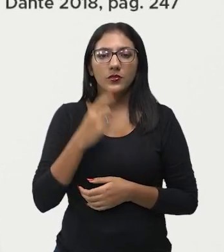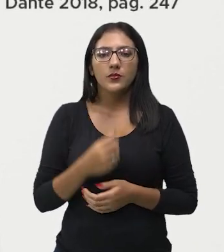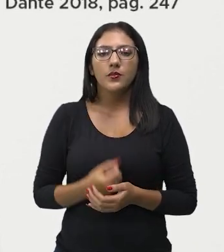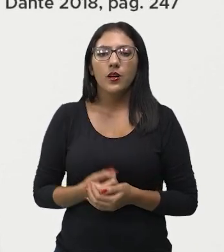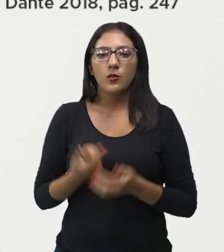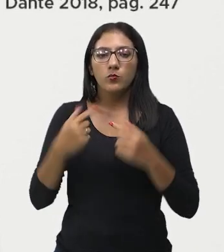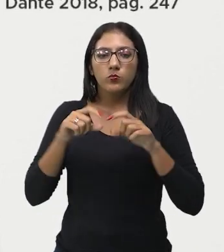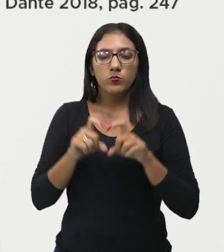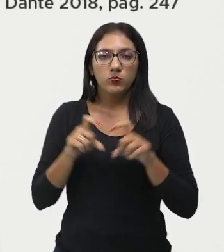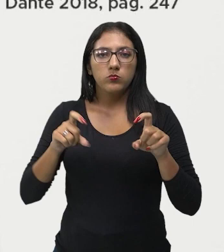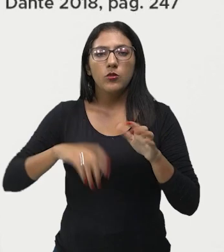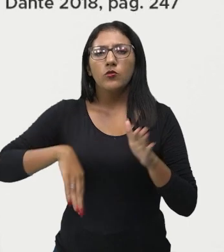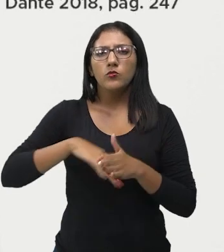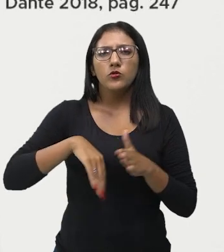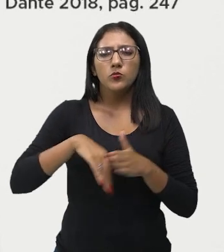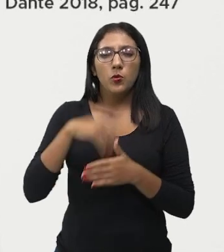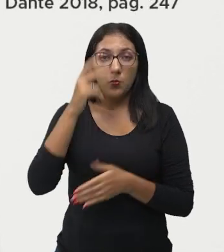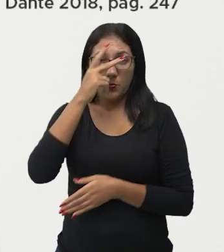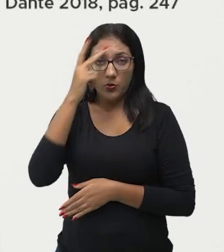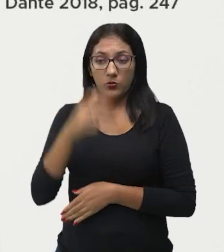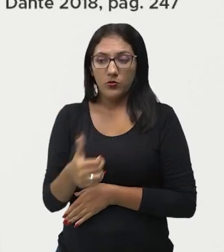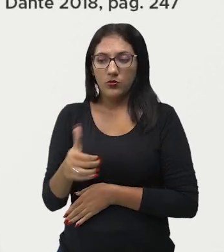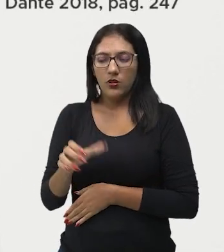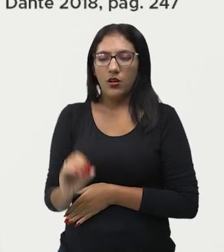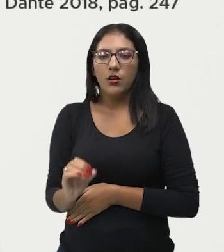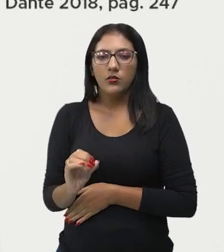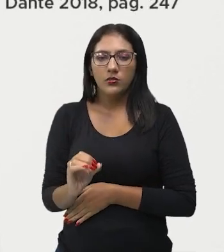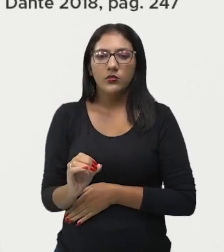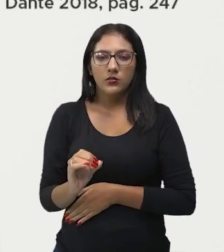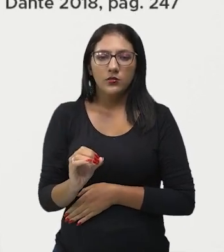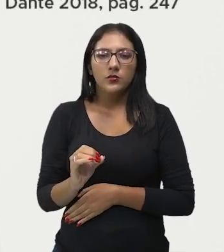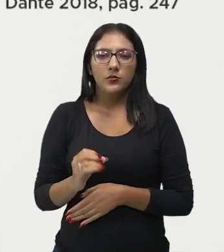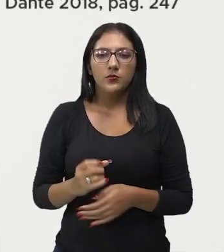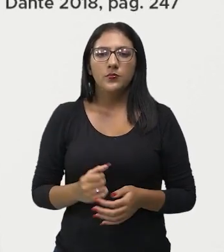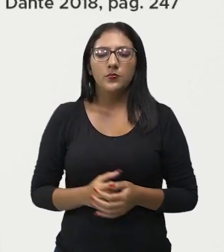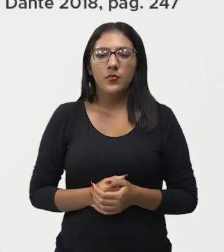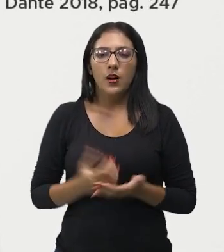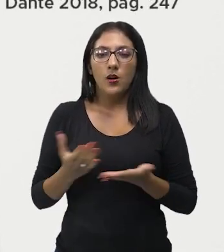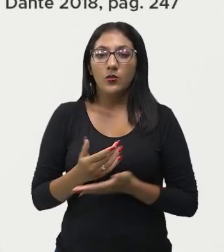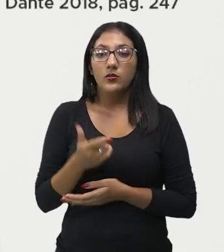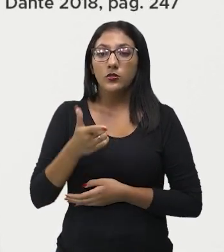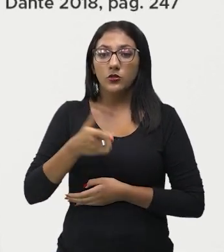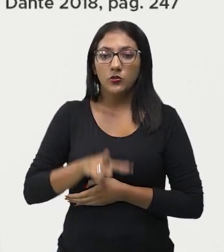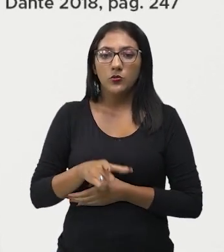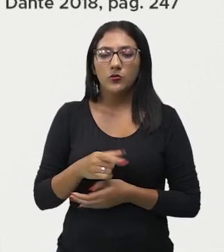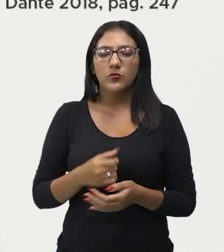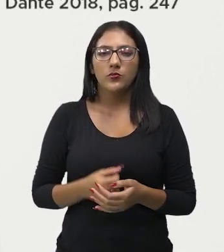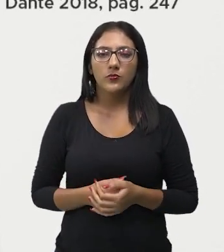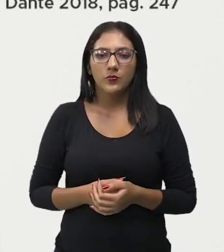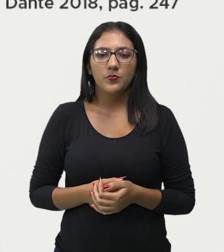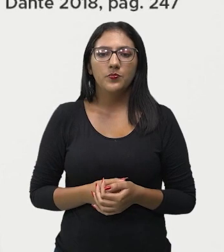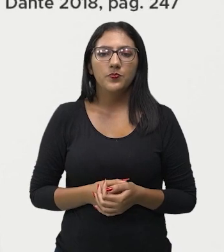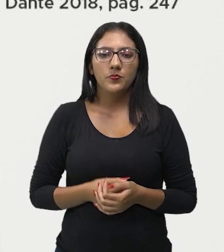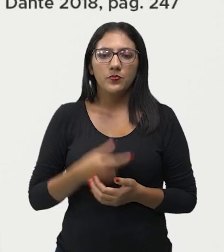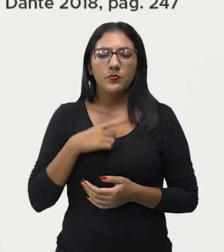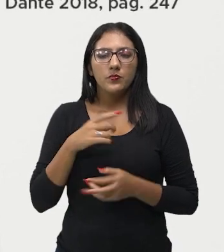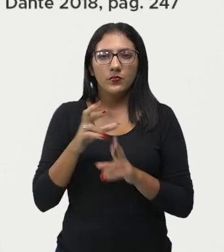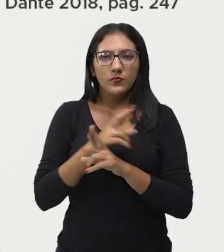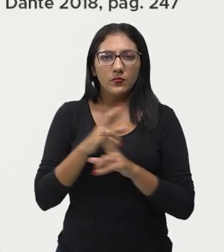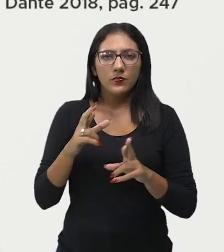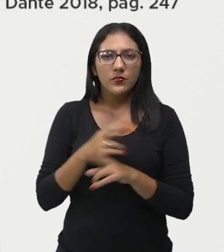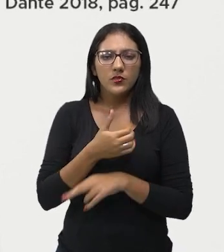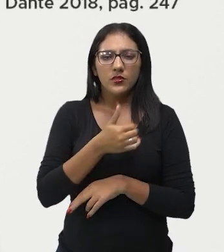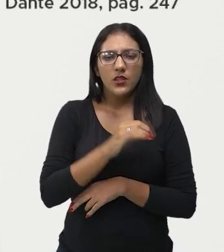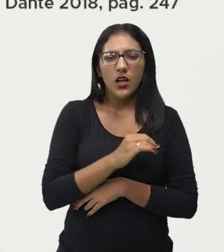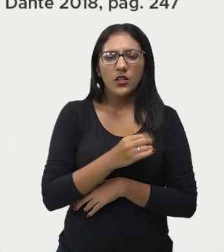pessoas responderam futebol. 10 pessoas de 20, ó, 10 pessoas, frequência relativa, 10 de 20. 10 de 20 é a